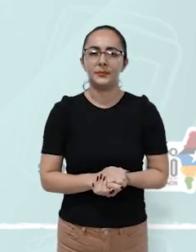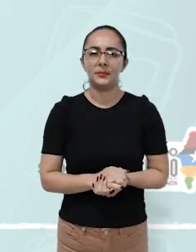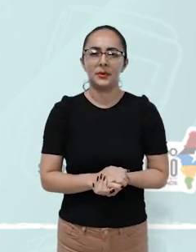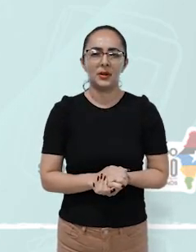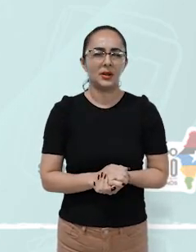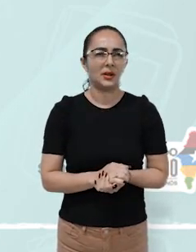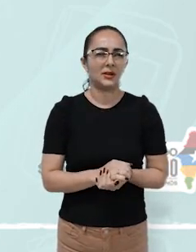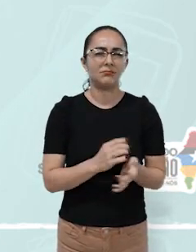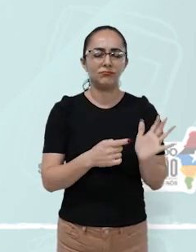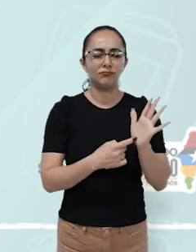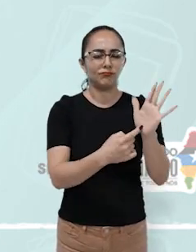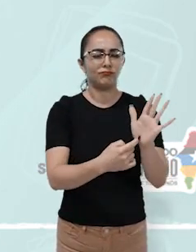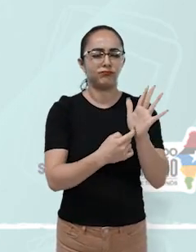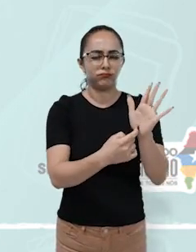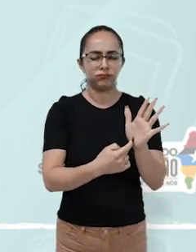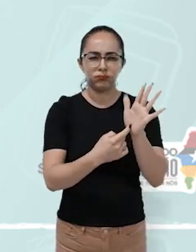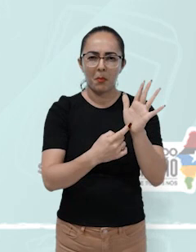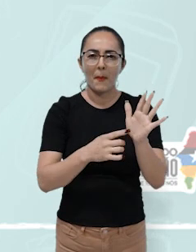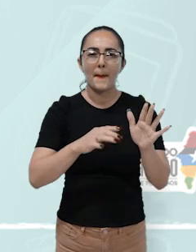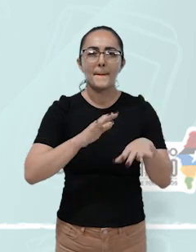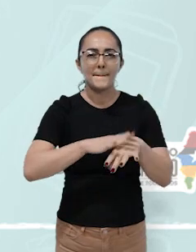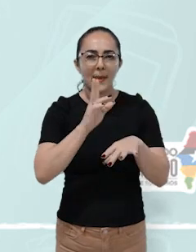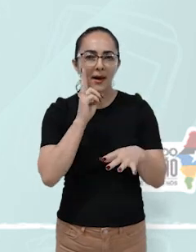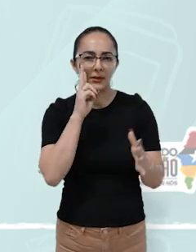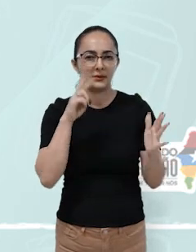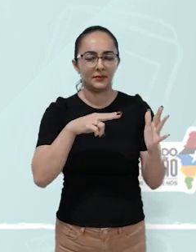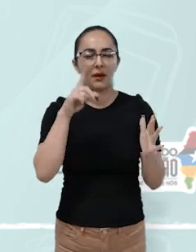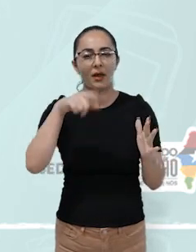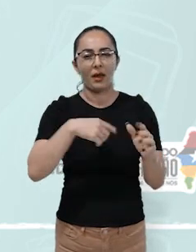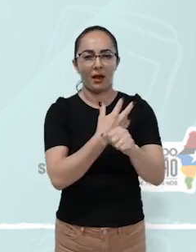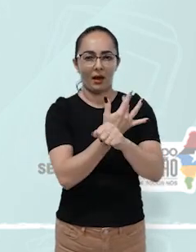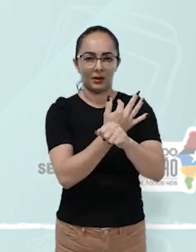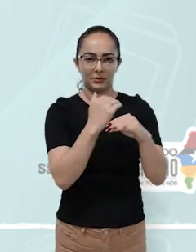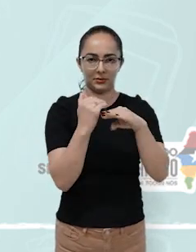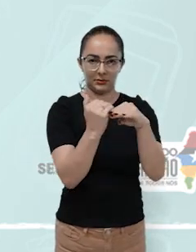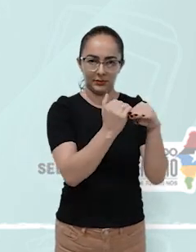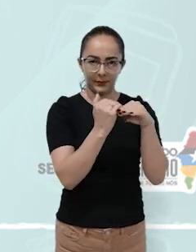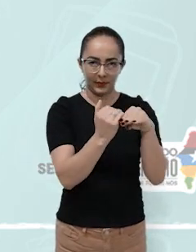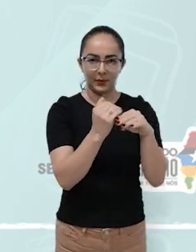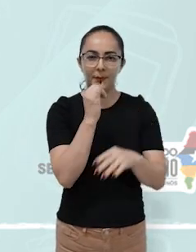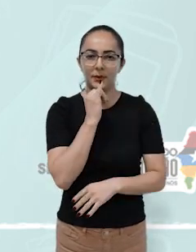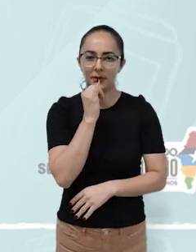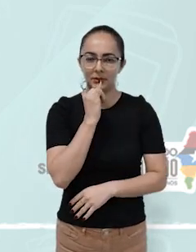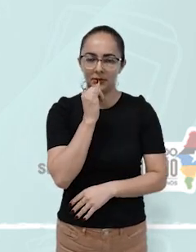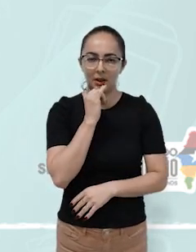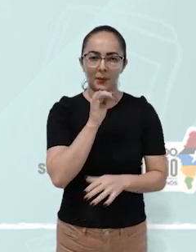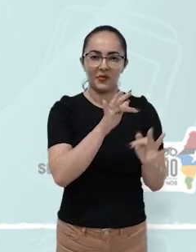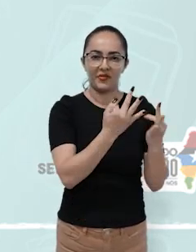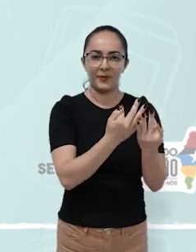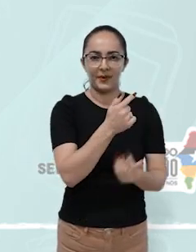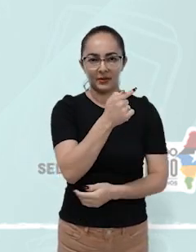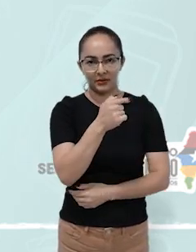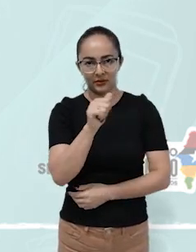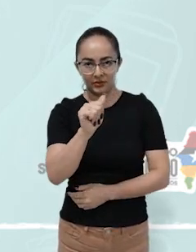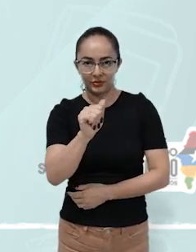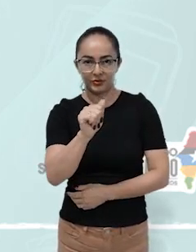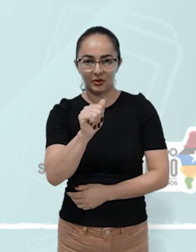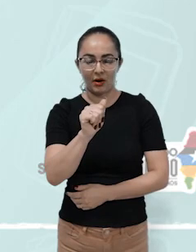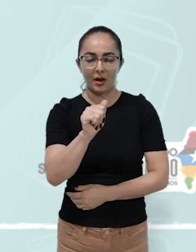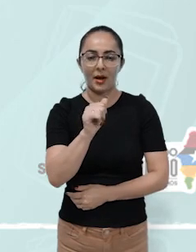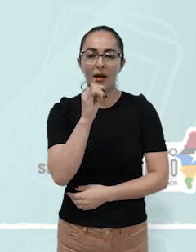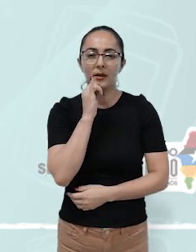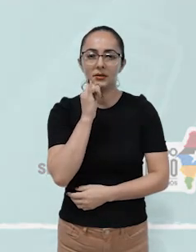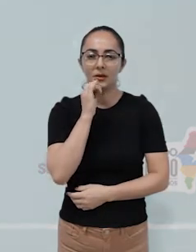na maior parte das vezes. Então, é o ácido padrão. Por exemplo, a família 7A, utilizando o cloro